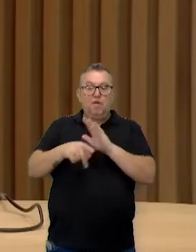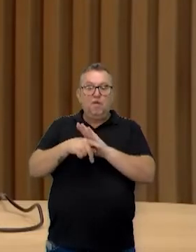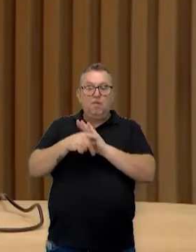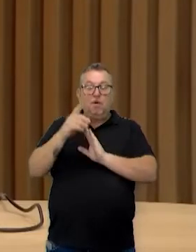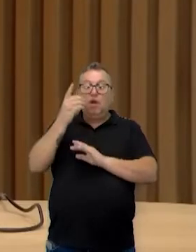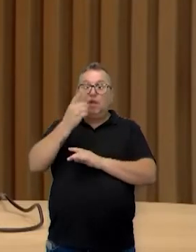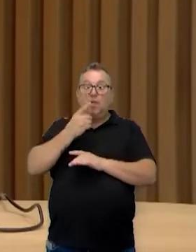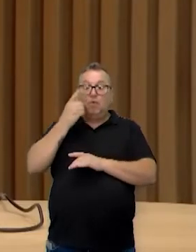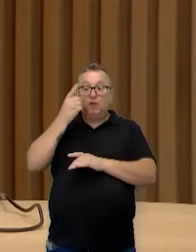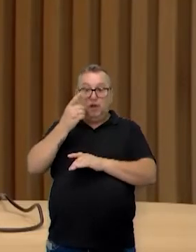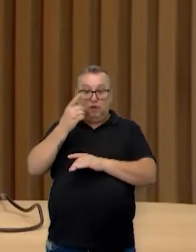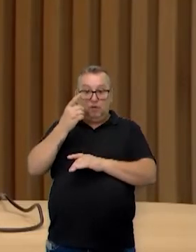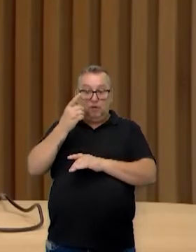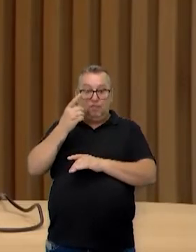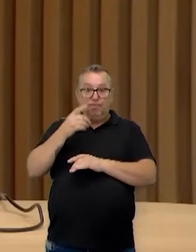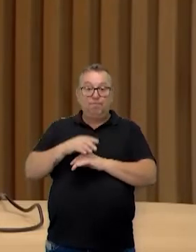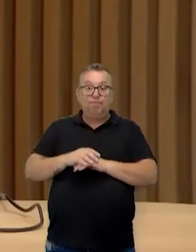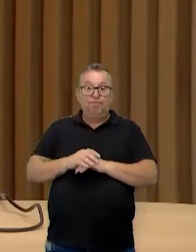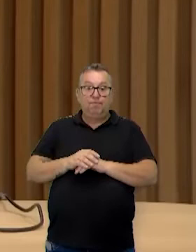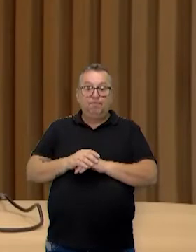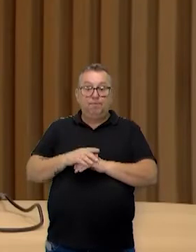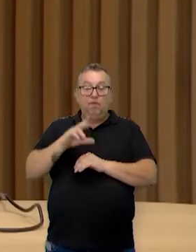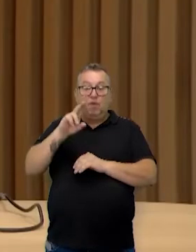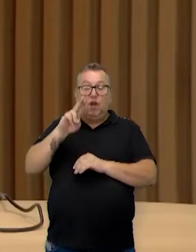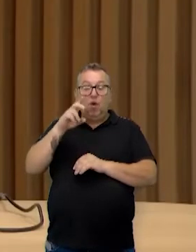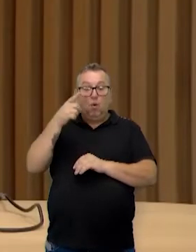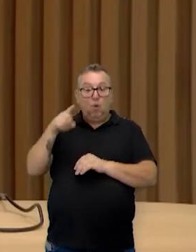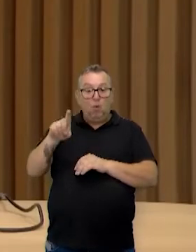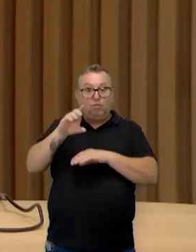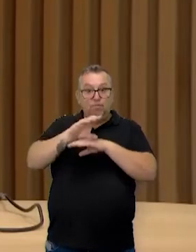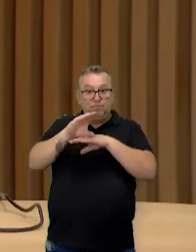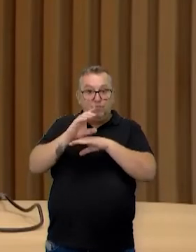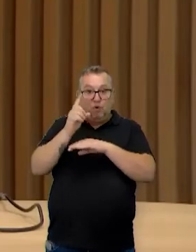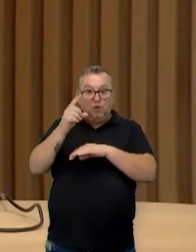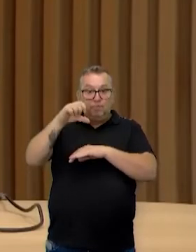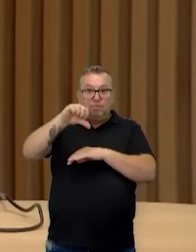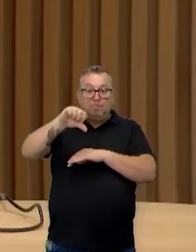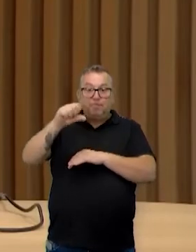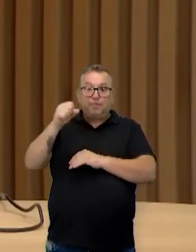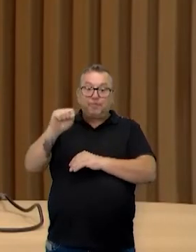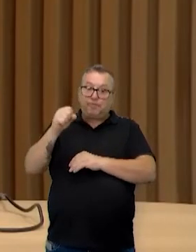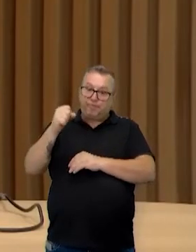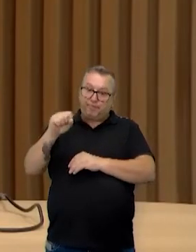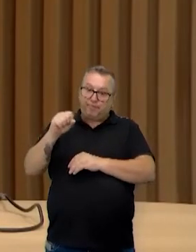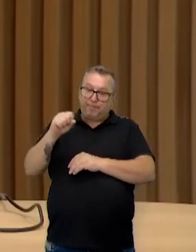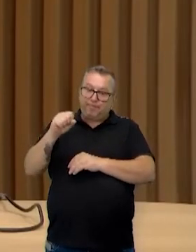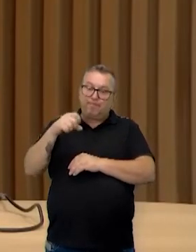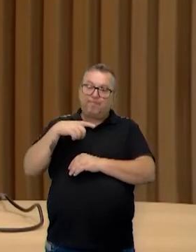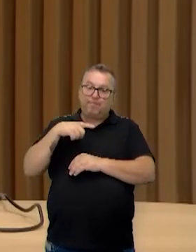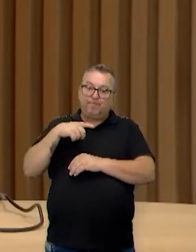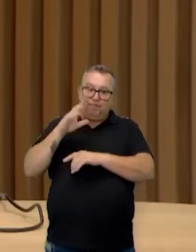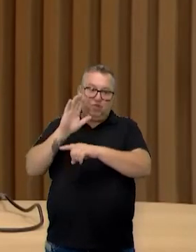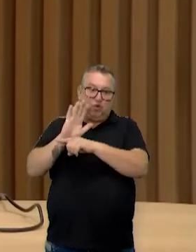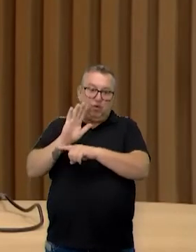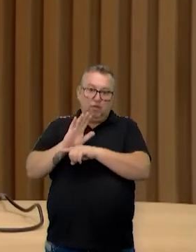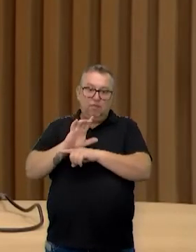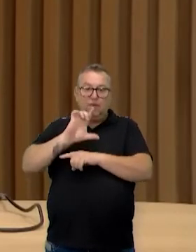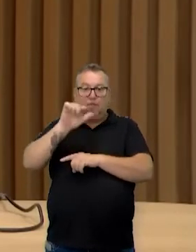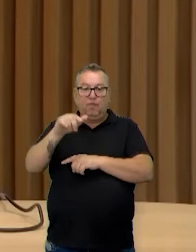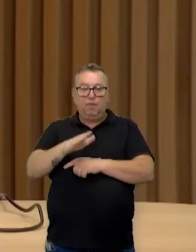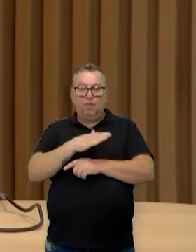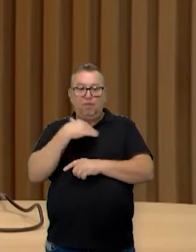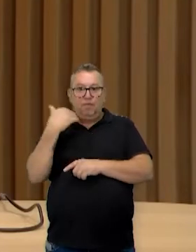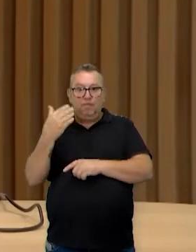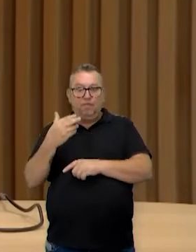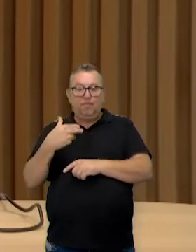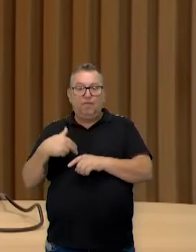deputados federais, a questão aí da última Constituição de 1988, né? E ele acabou, né, morrendo posteriormente aí